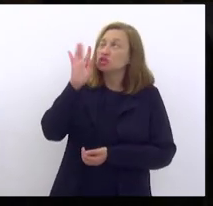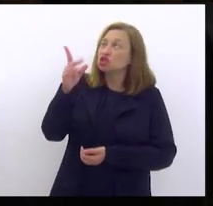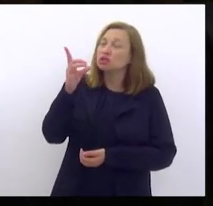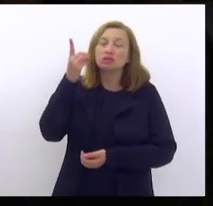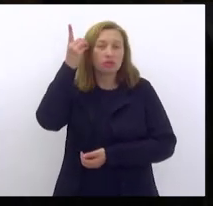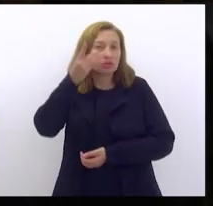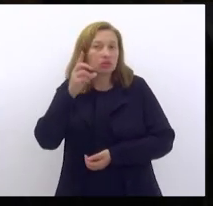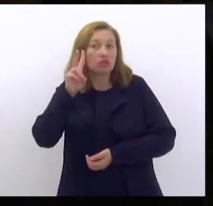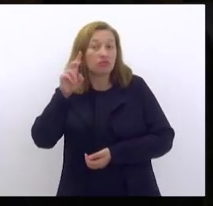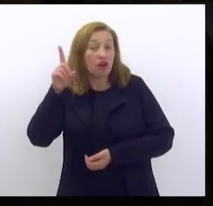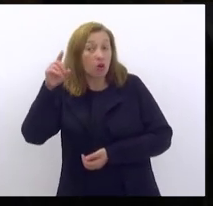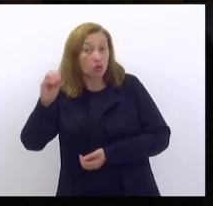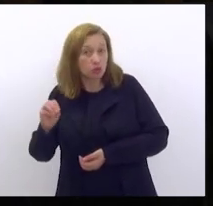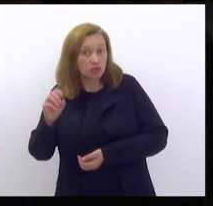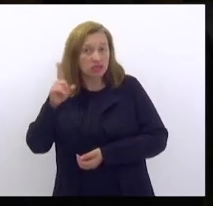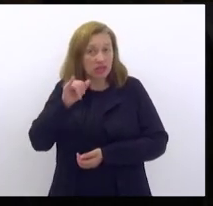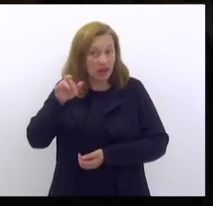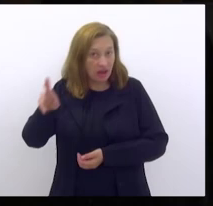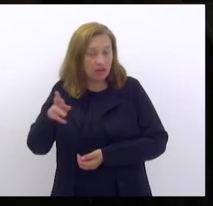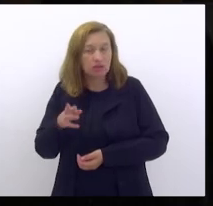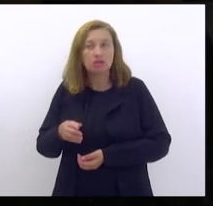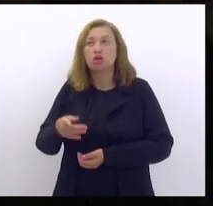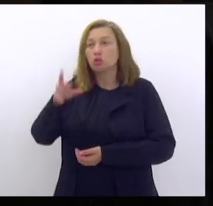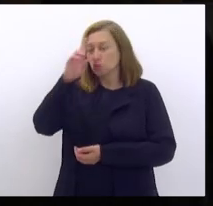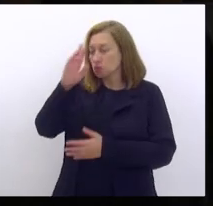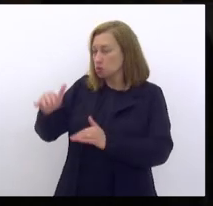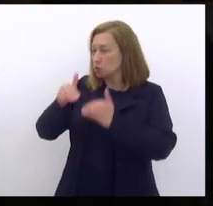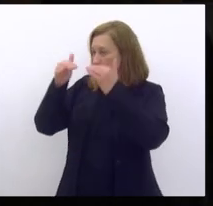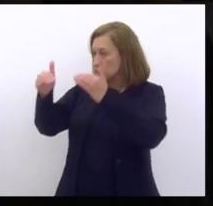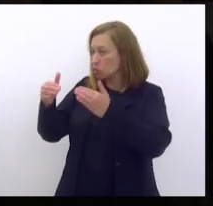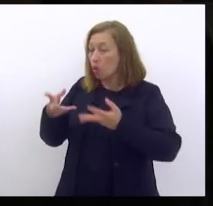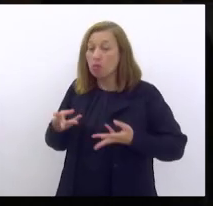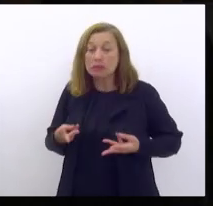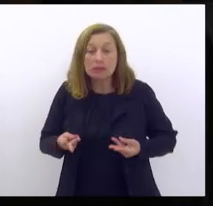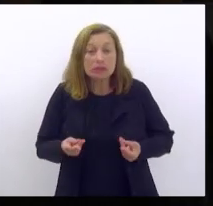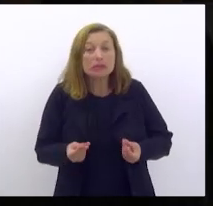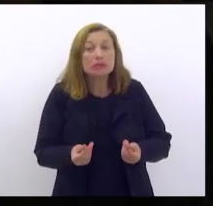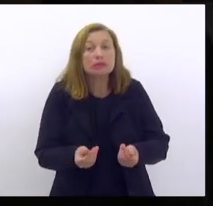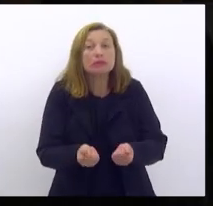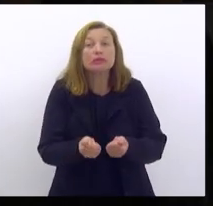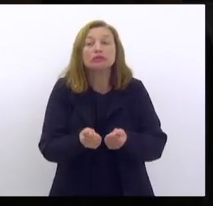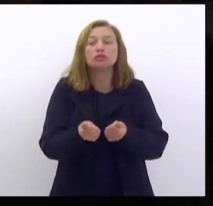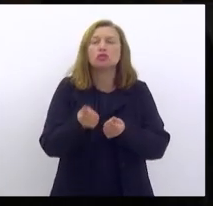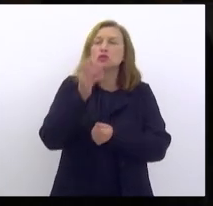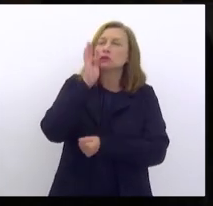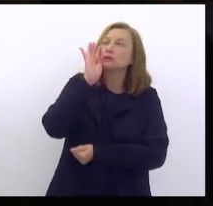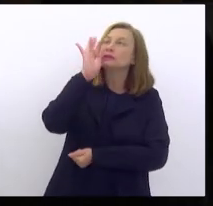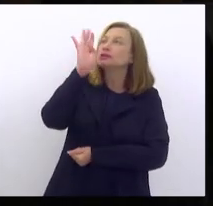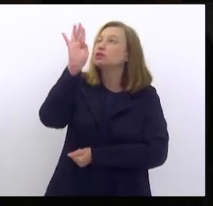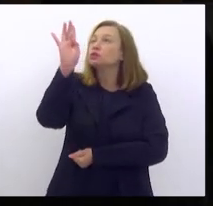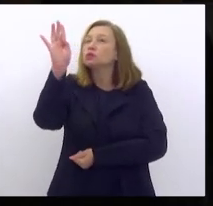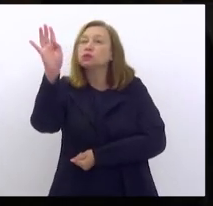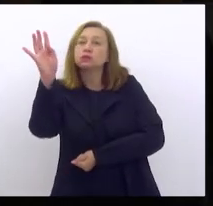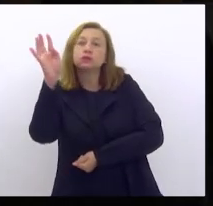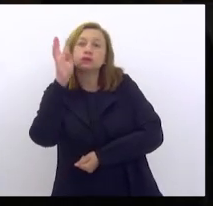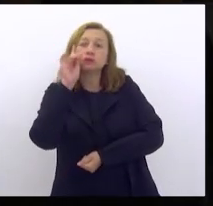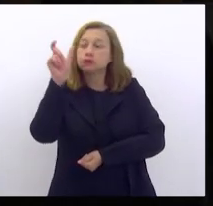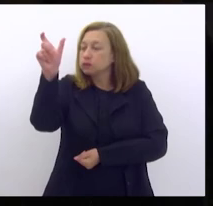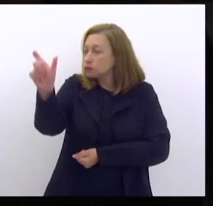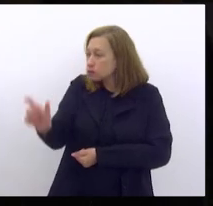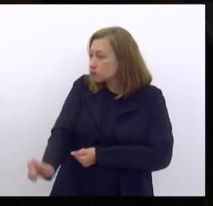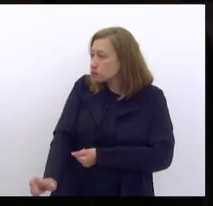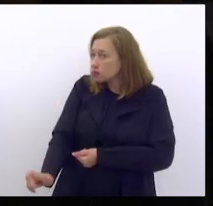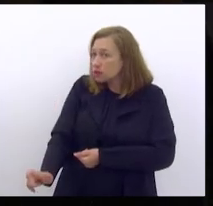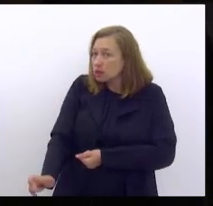Valda Ceasa, Vossa Excelência, que é um homem sensível, imaginar que uma pessoa que não